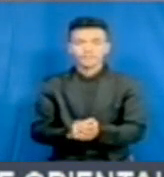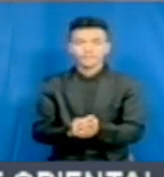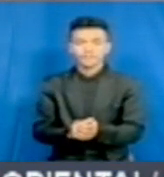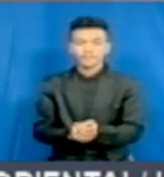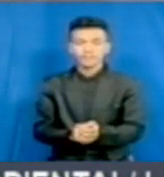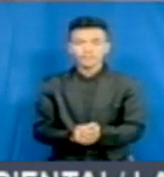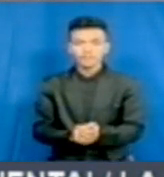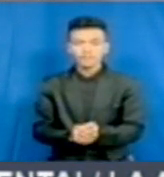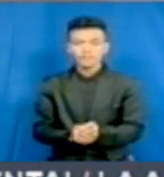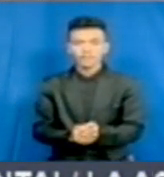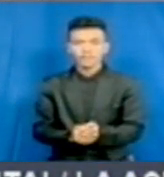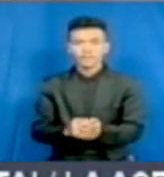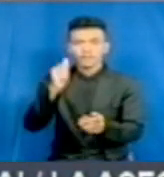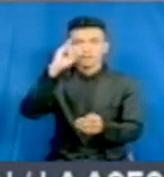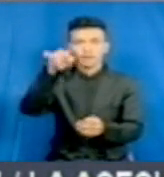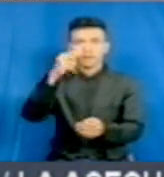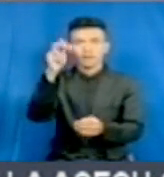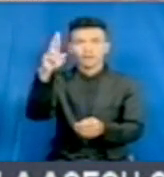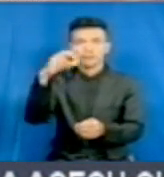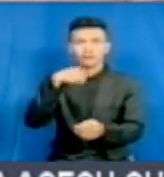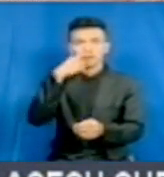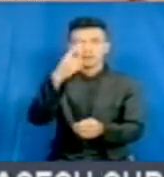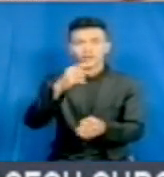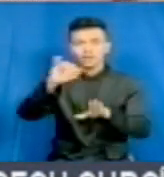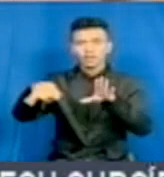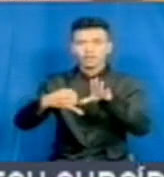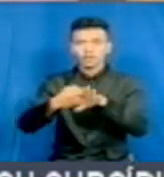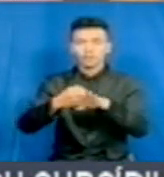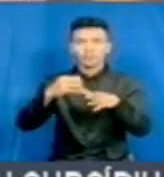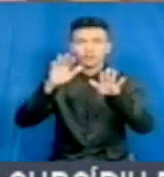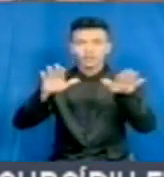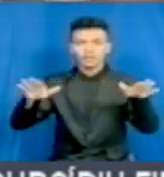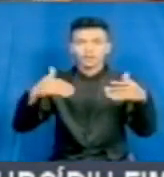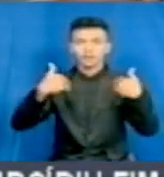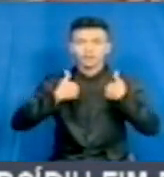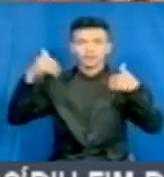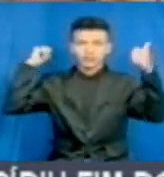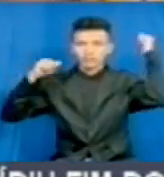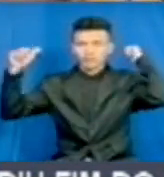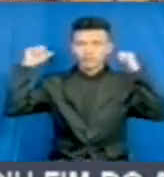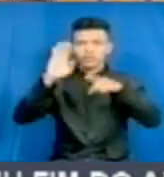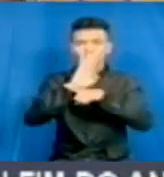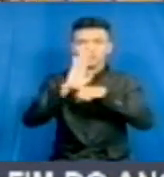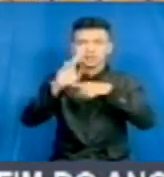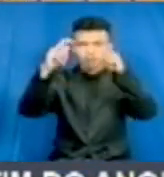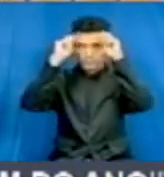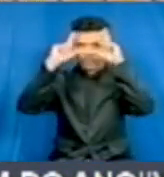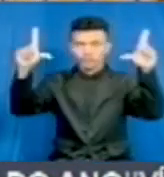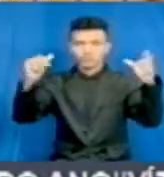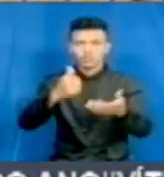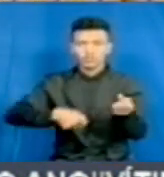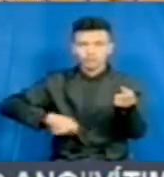complexo. Executivo Azar não consente cada envolvimento labare que atividade negócio e Timor-Leste, onde